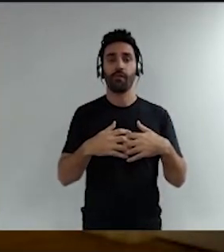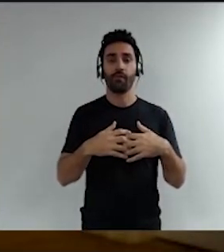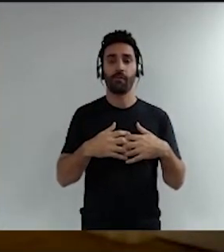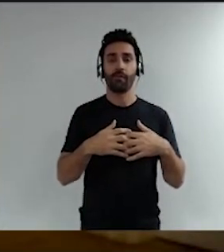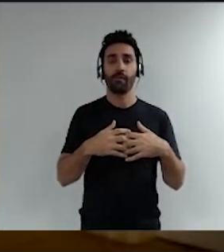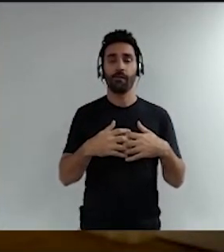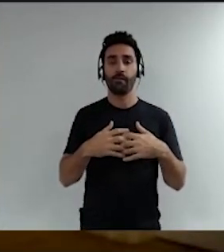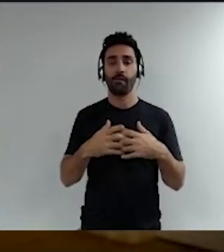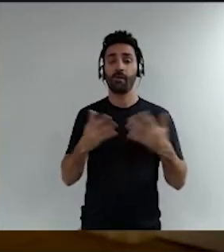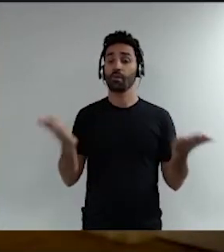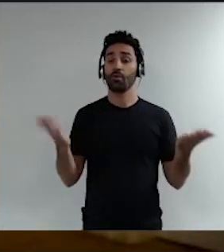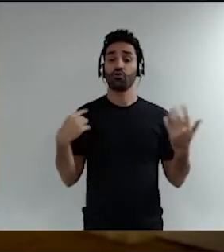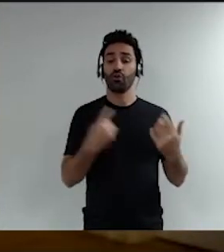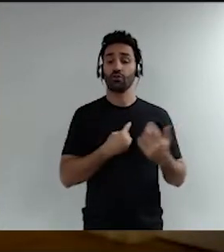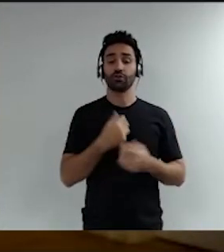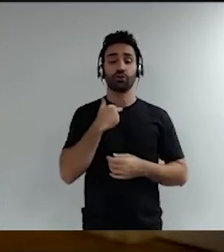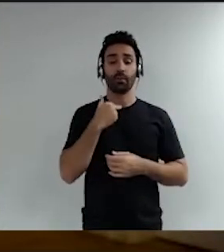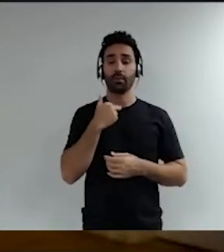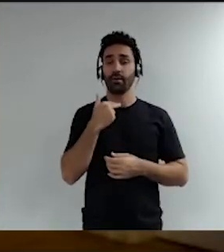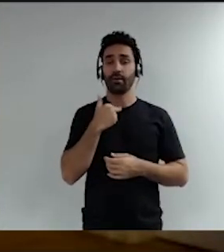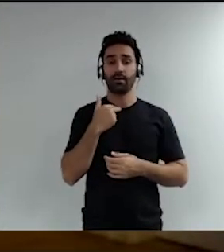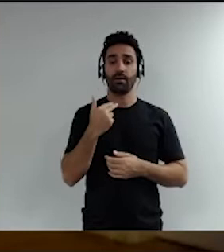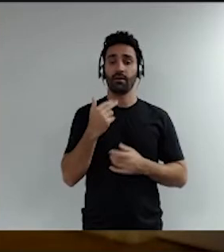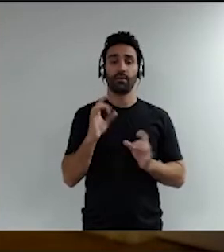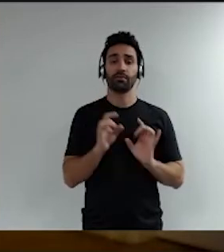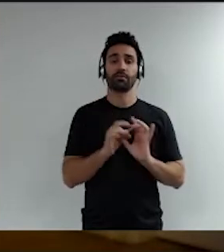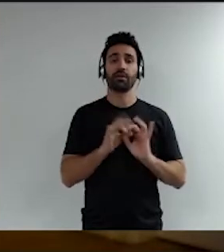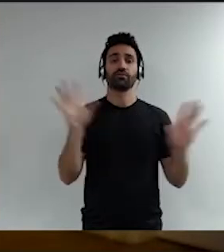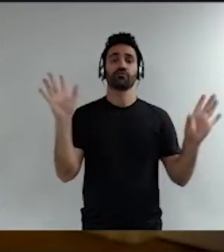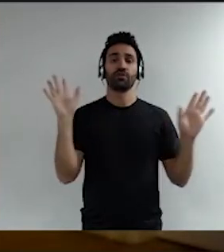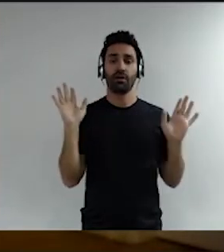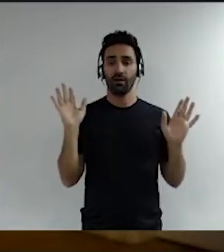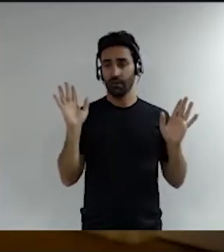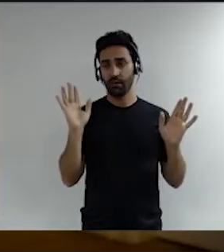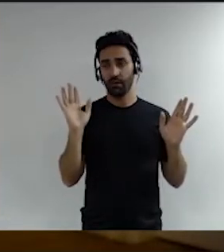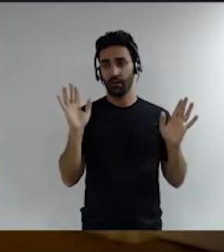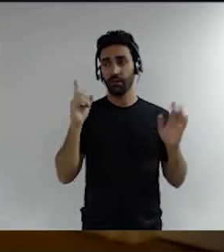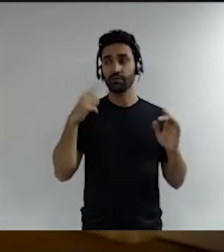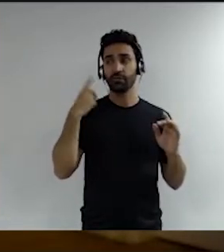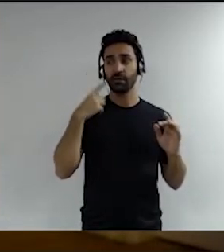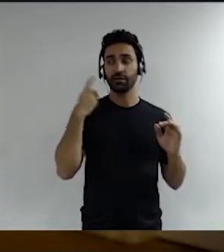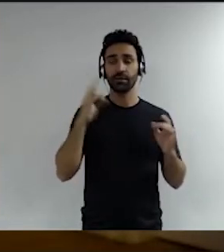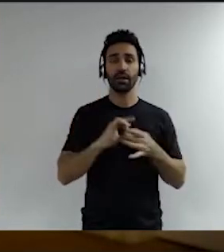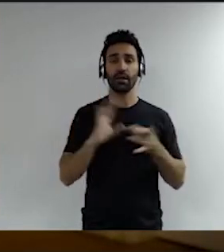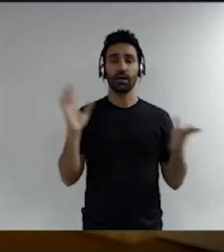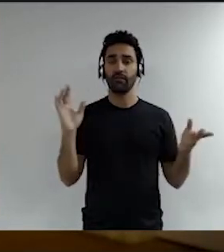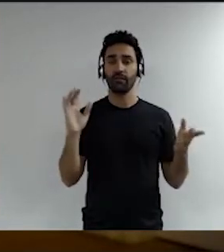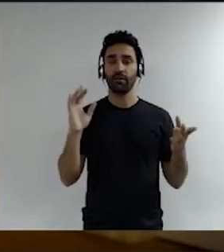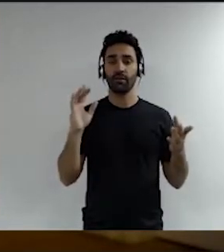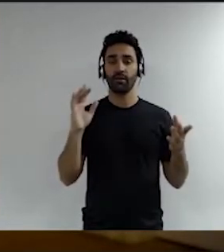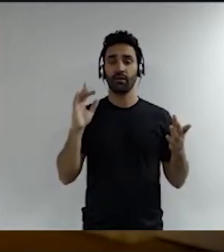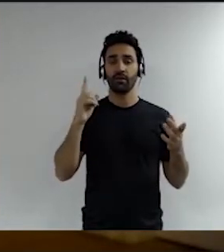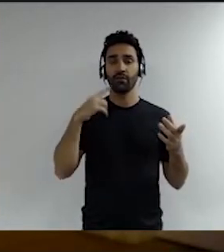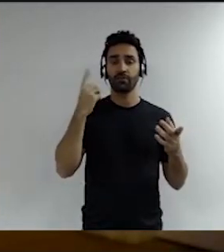Não podemos deixar a Deus dará a advocacia nos tribunais